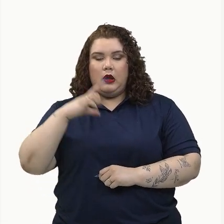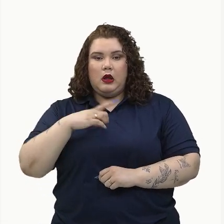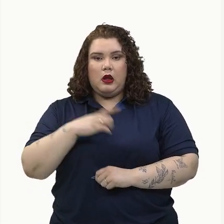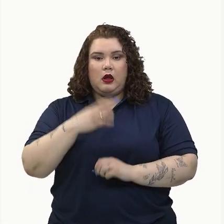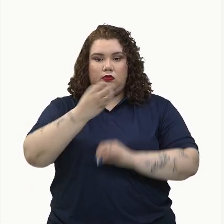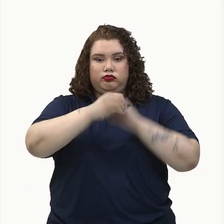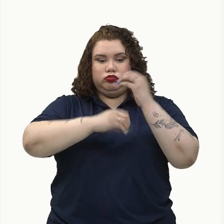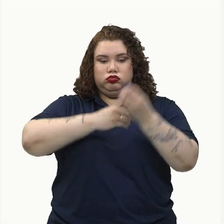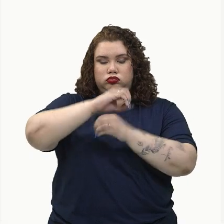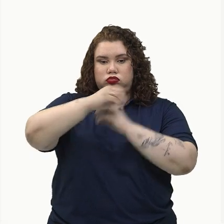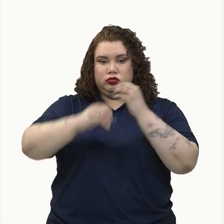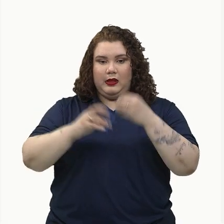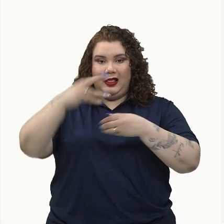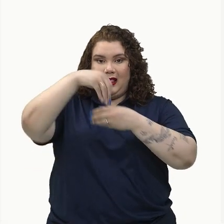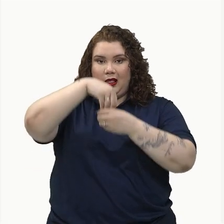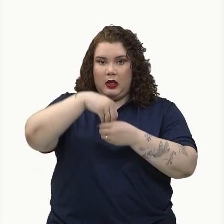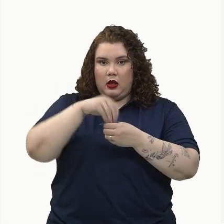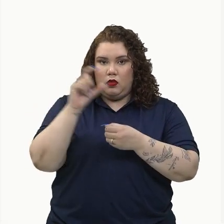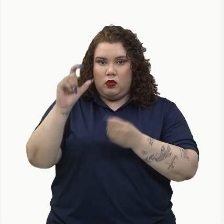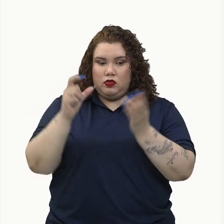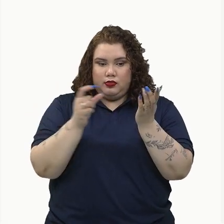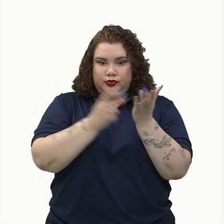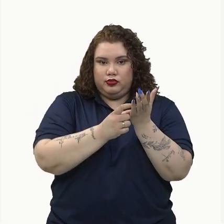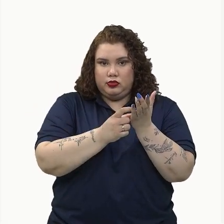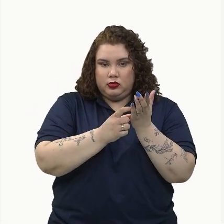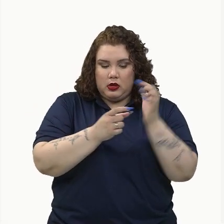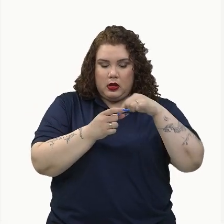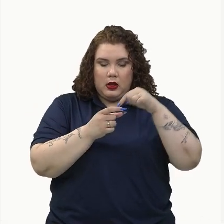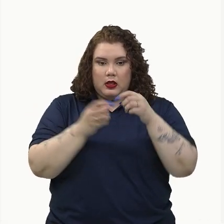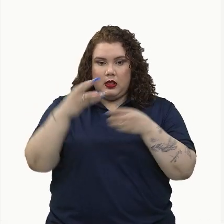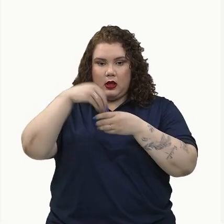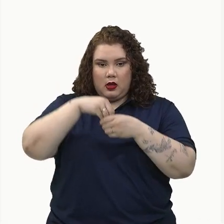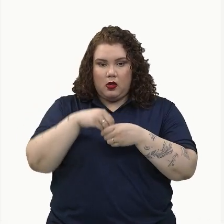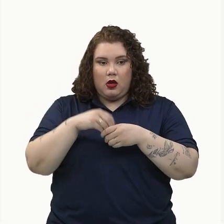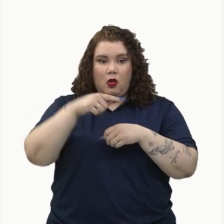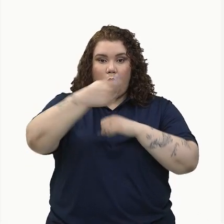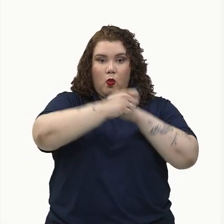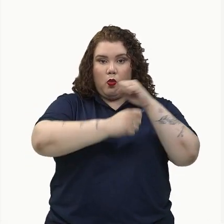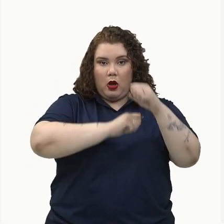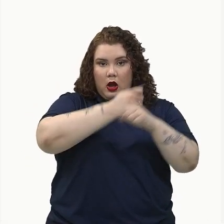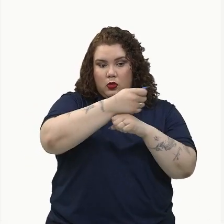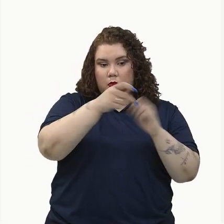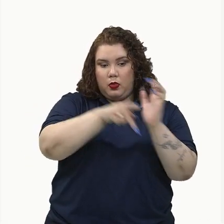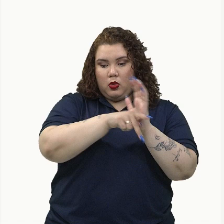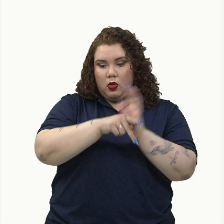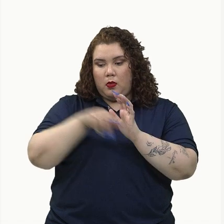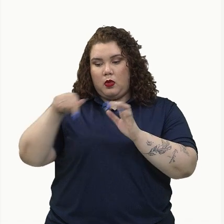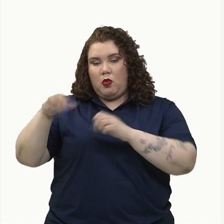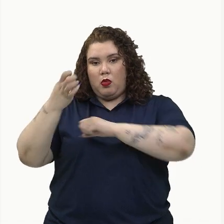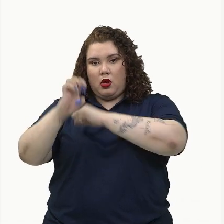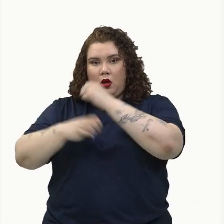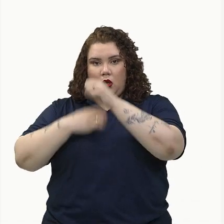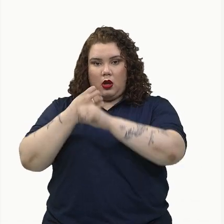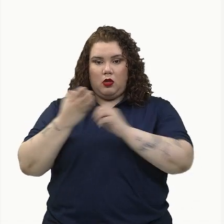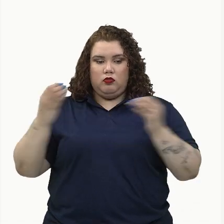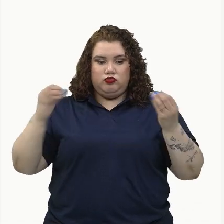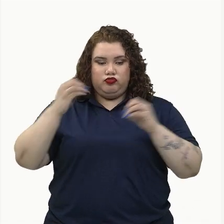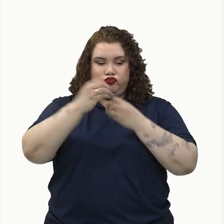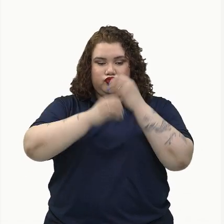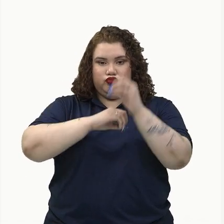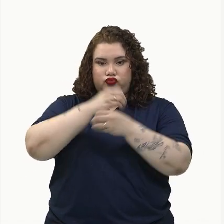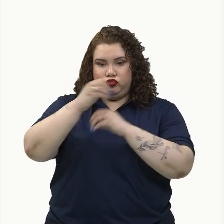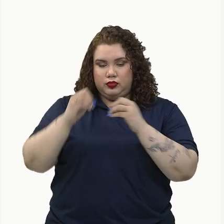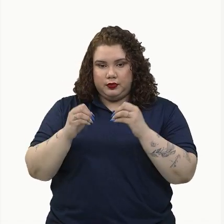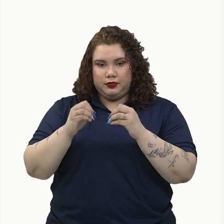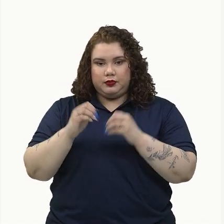no interior dos condutores, eles colidem com átomos do material. Aí eu tenho uma lupa, aí eu